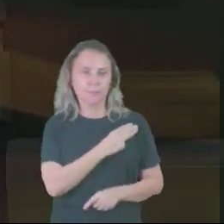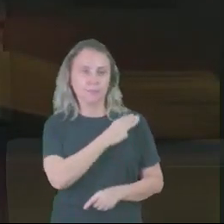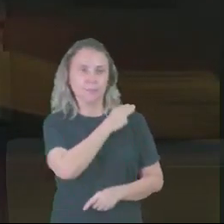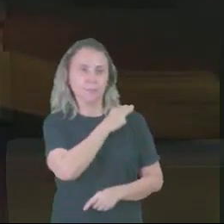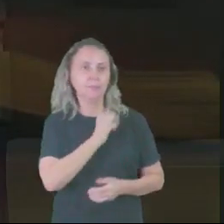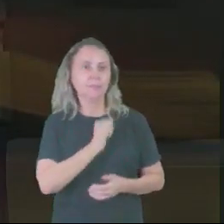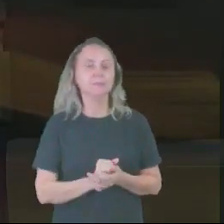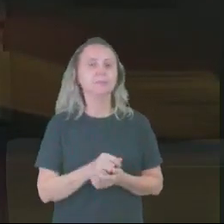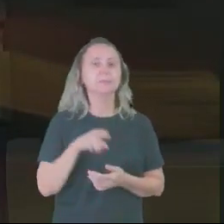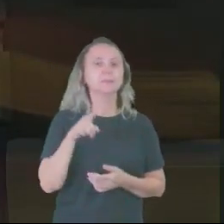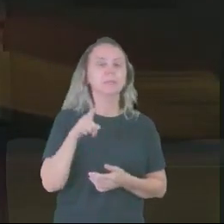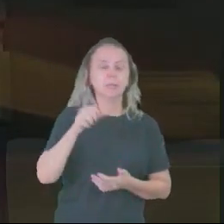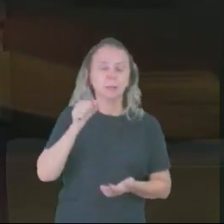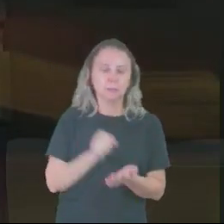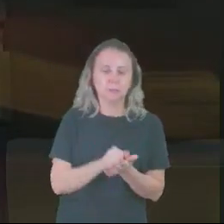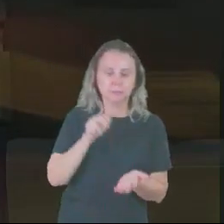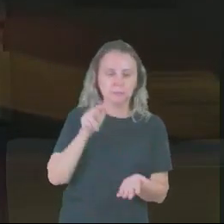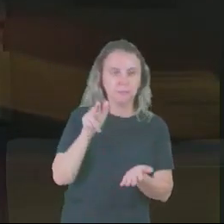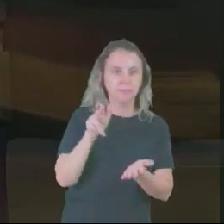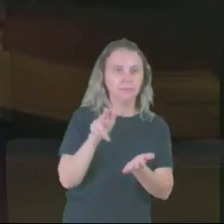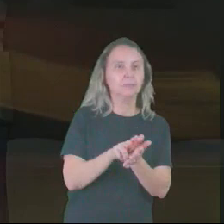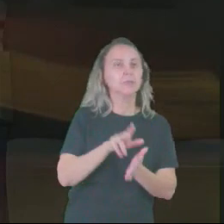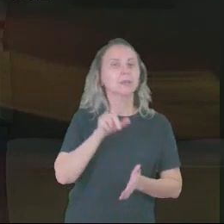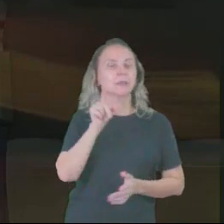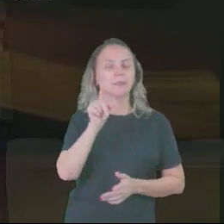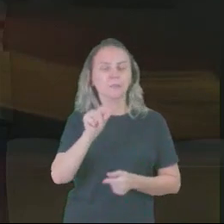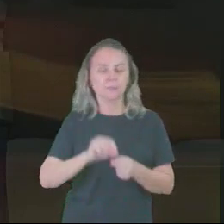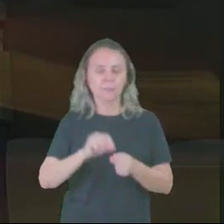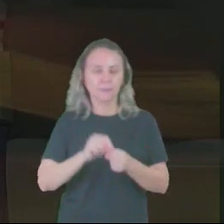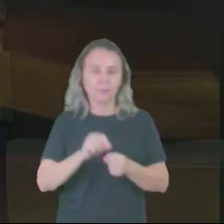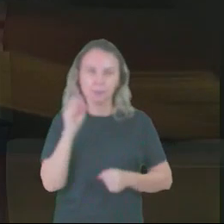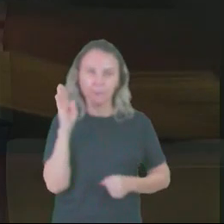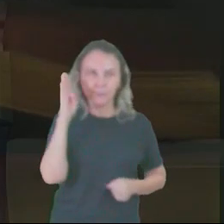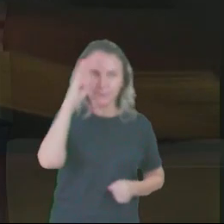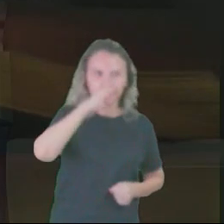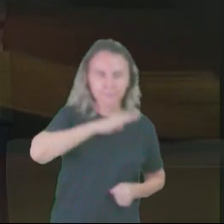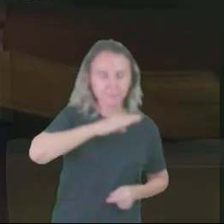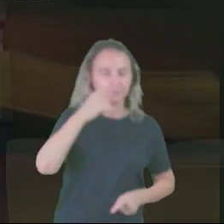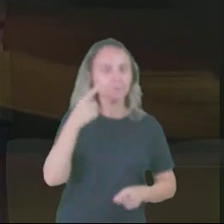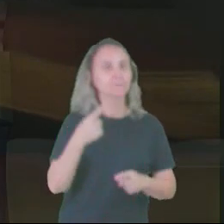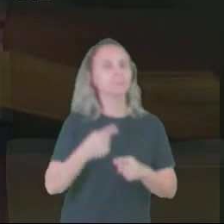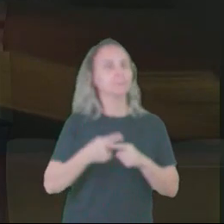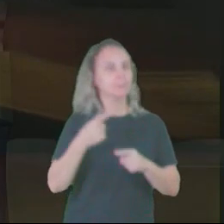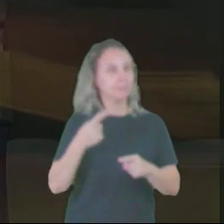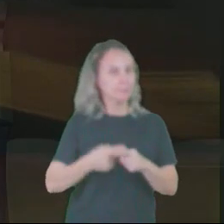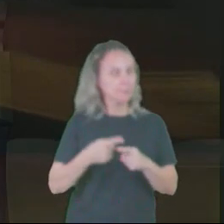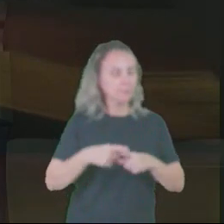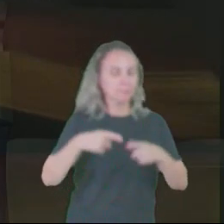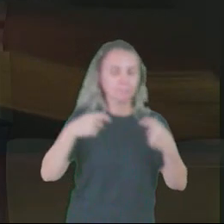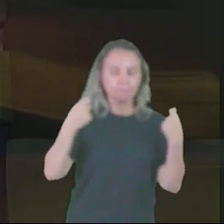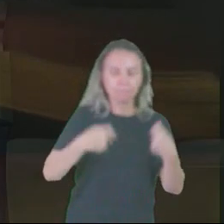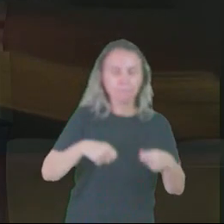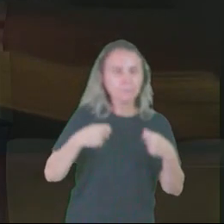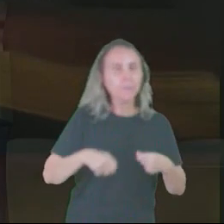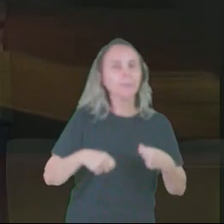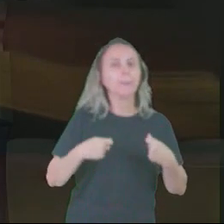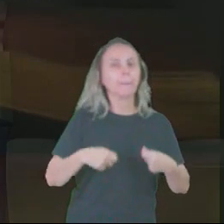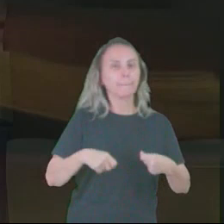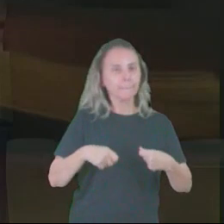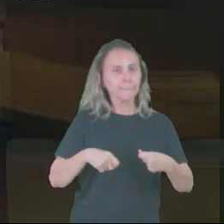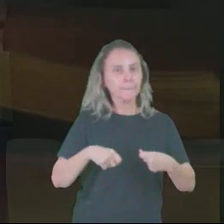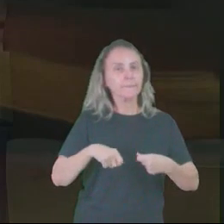Vingador para castigar O que faz o mal portanto é necessário que ele esteja